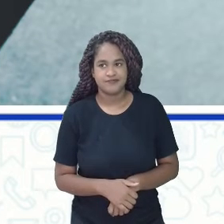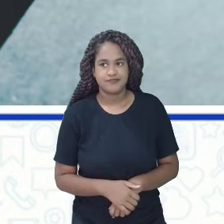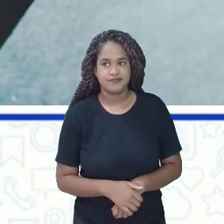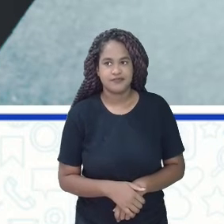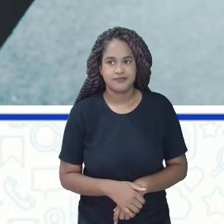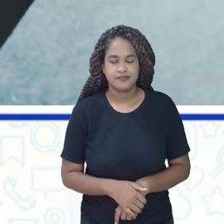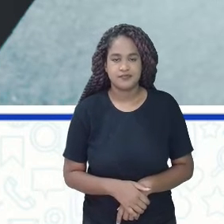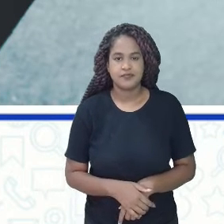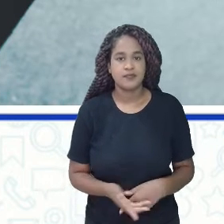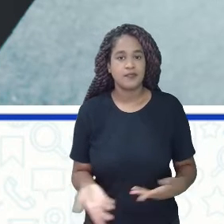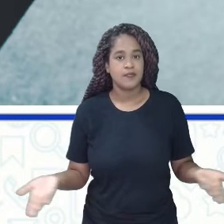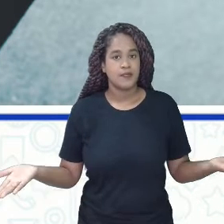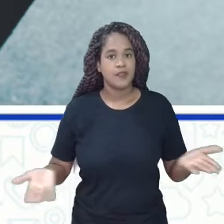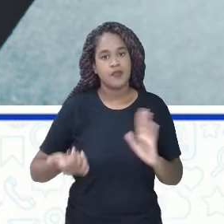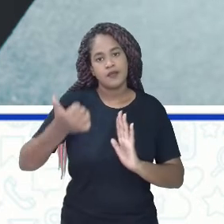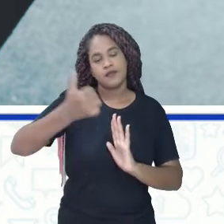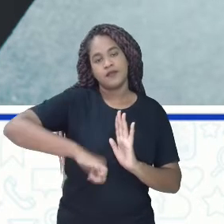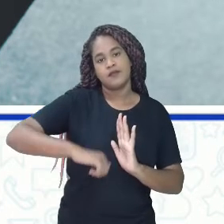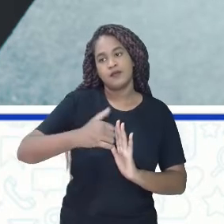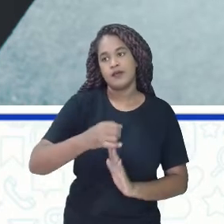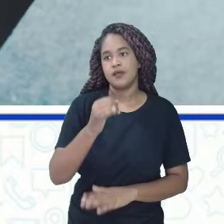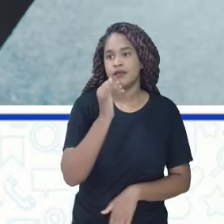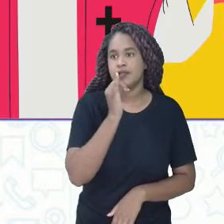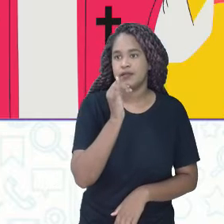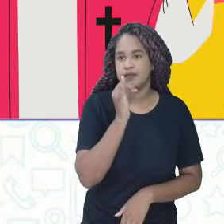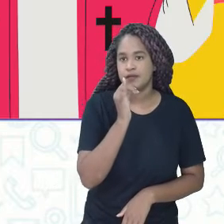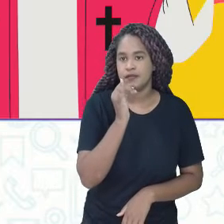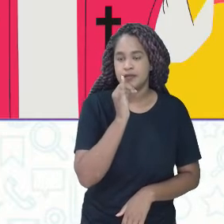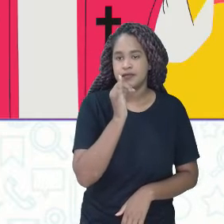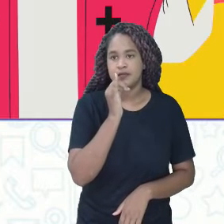Vamos analisar um exemplo de humor fúnebre?